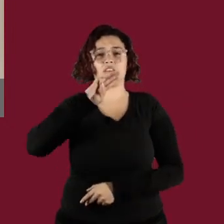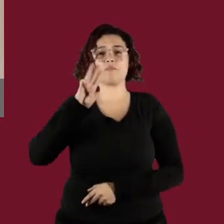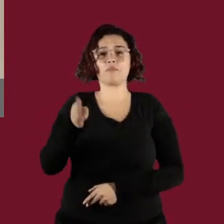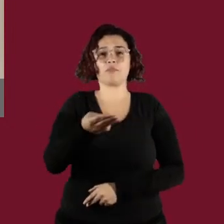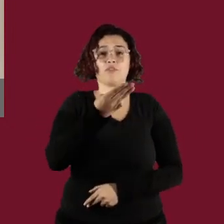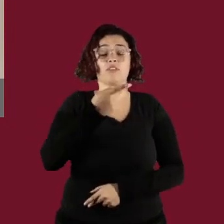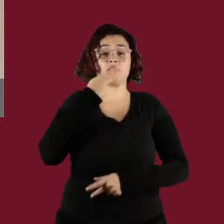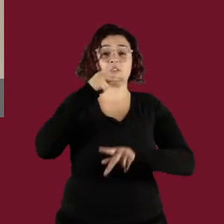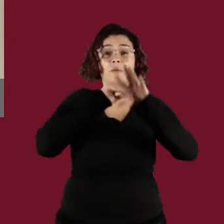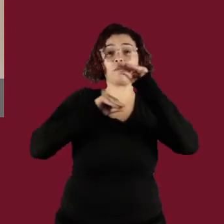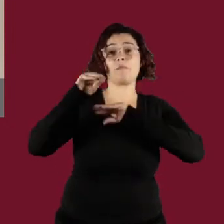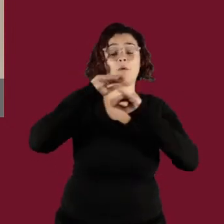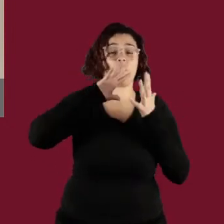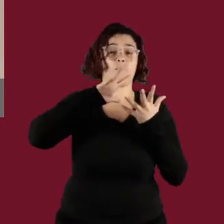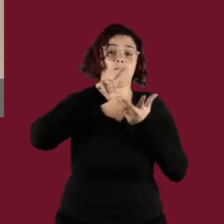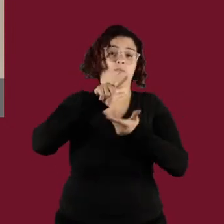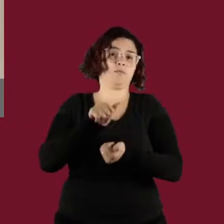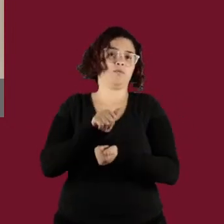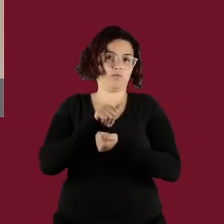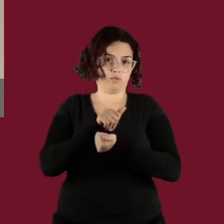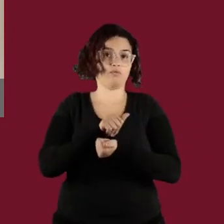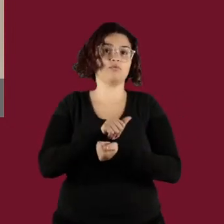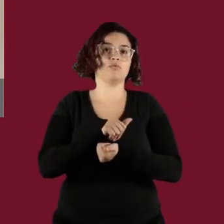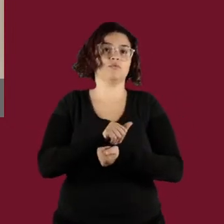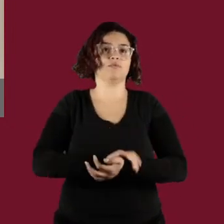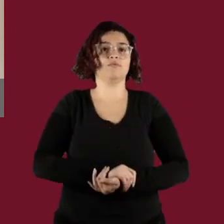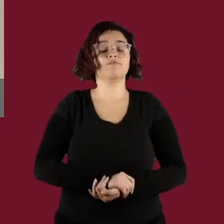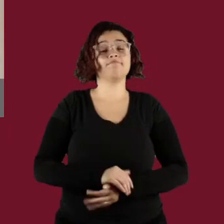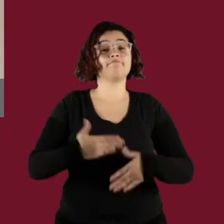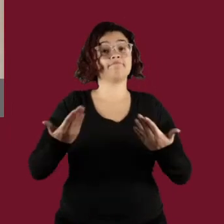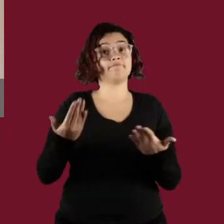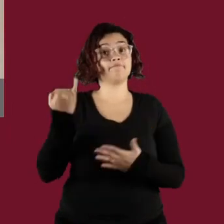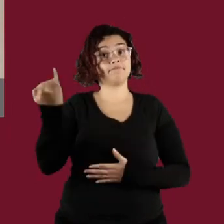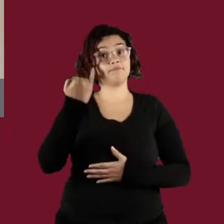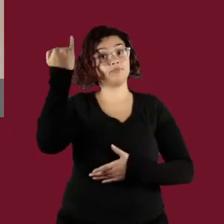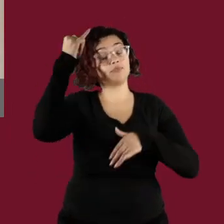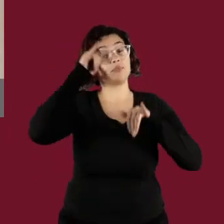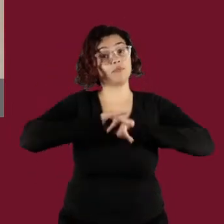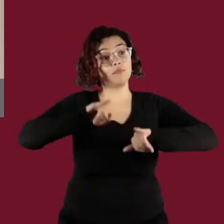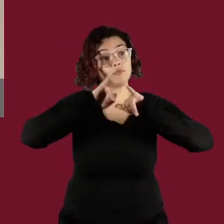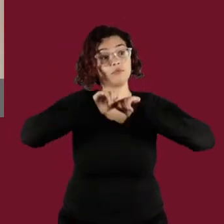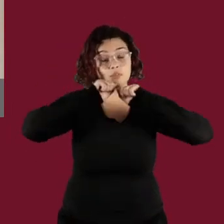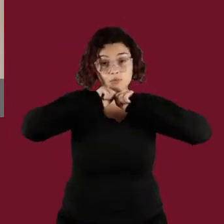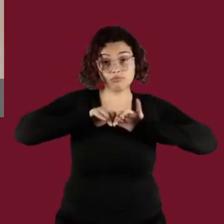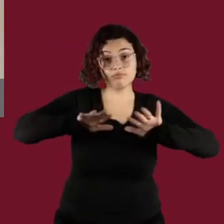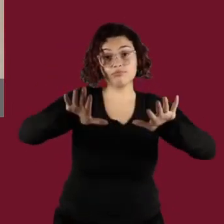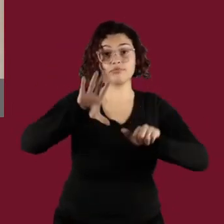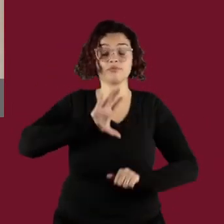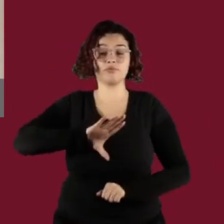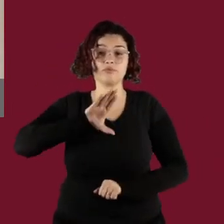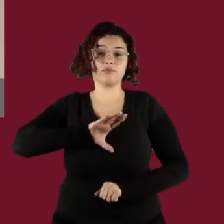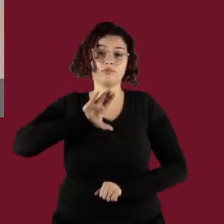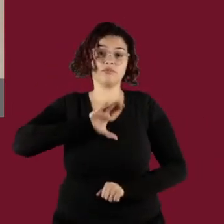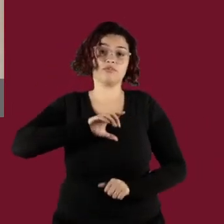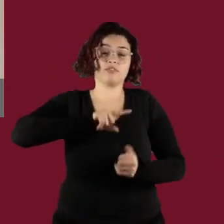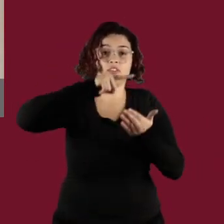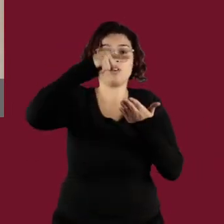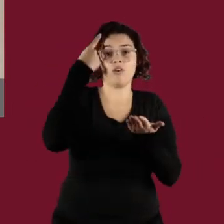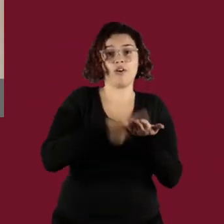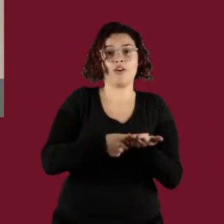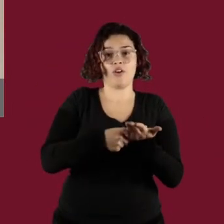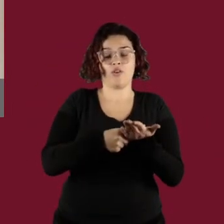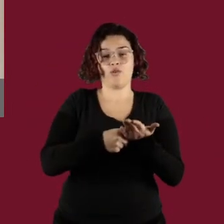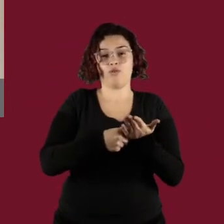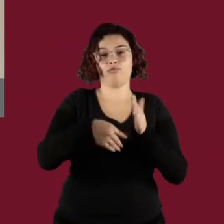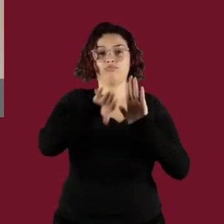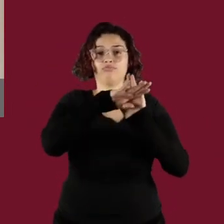cantos do mundo. Um passo fundamental na difusão da língua portuguesa foi o acordo ortográfico aprovado